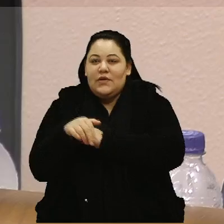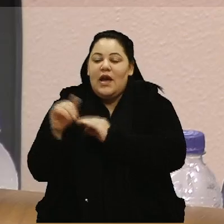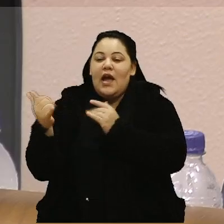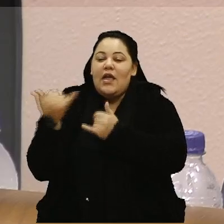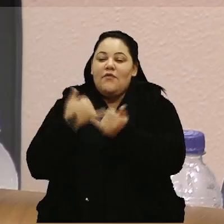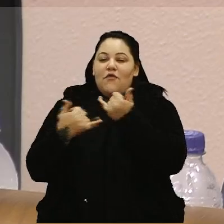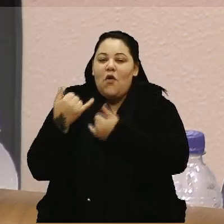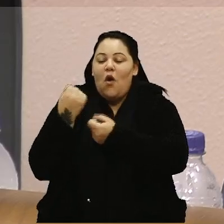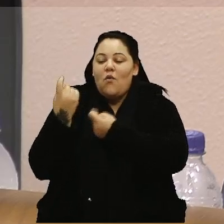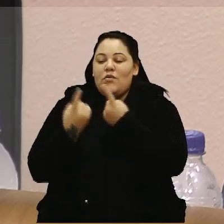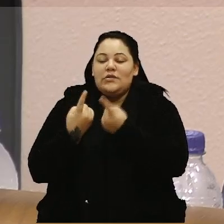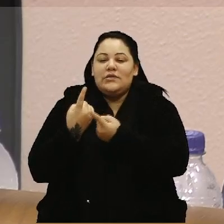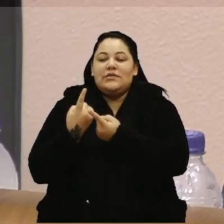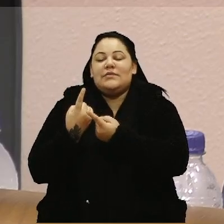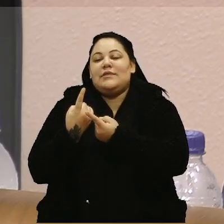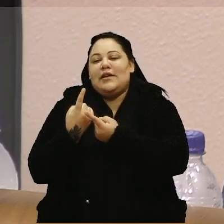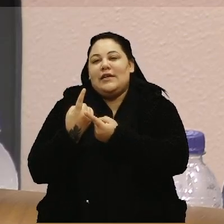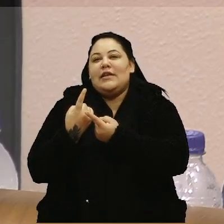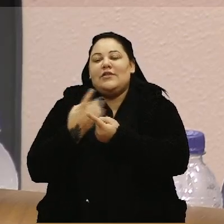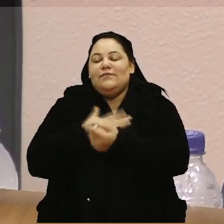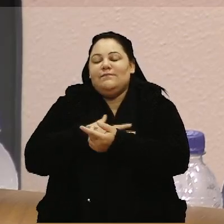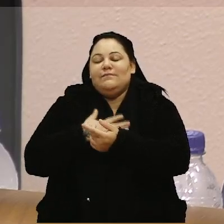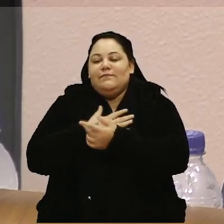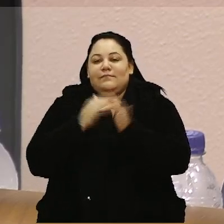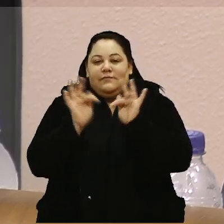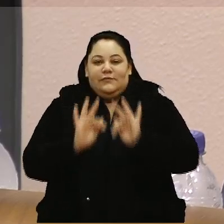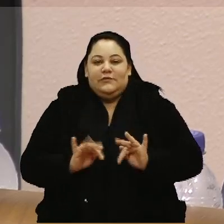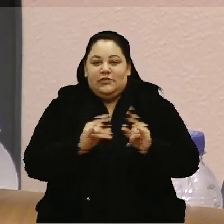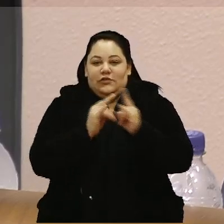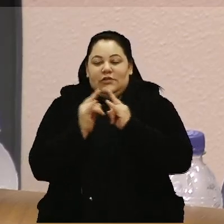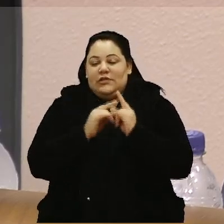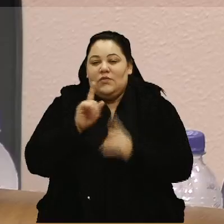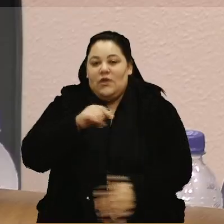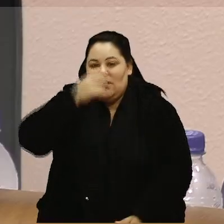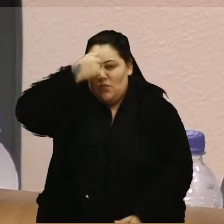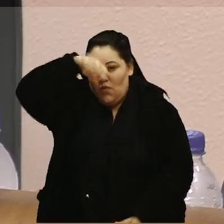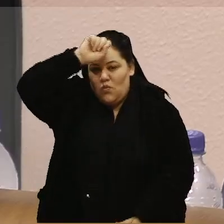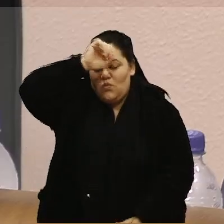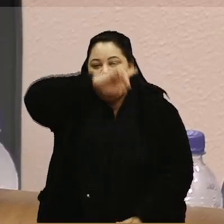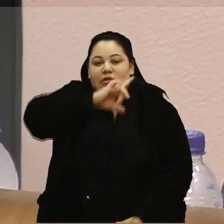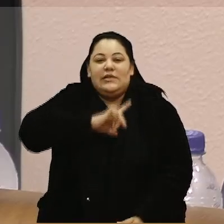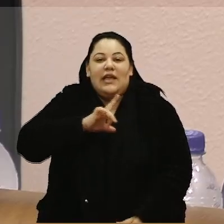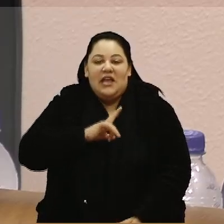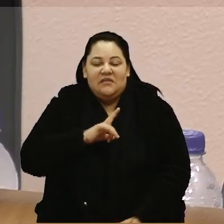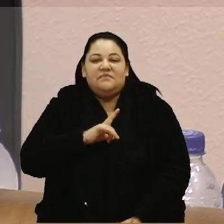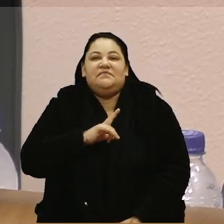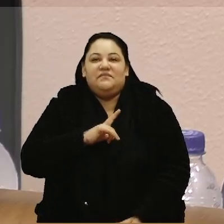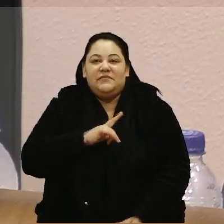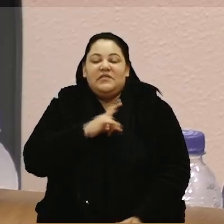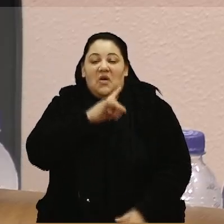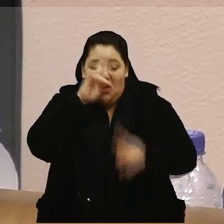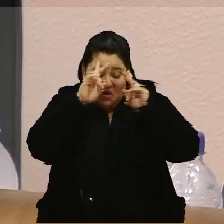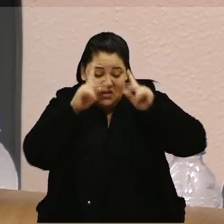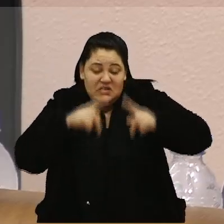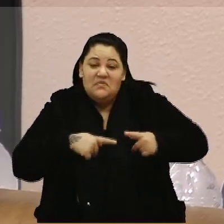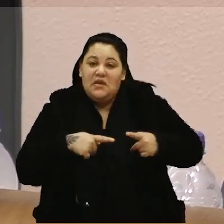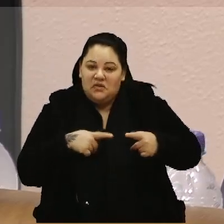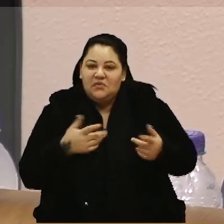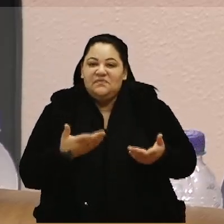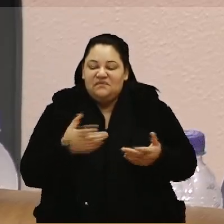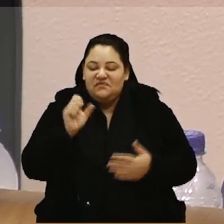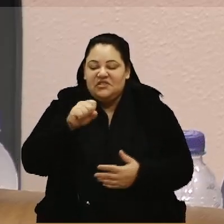sempre fica feliz, né, quando uma instituição de ensino como a UX tem essa produtividade e esse